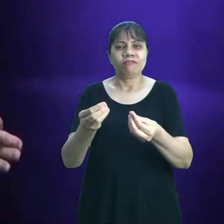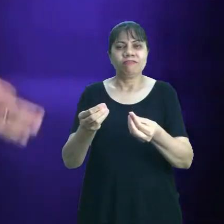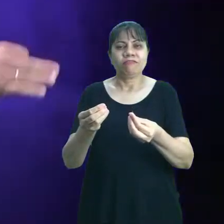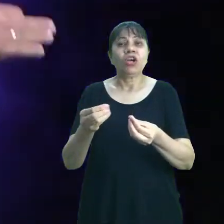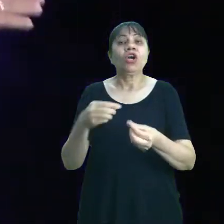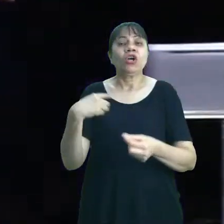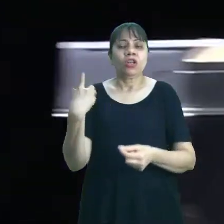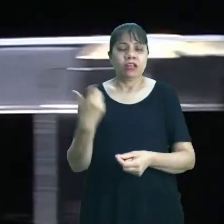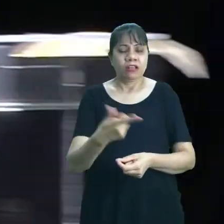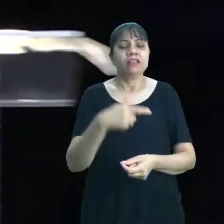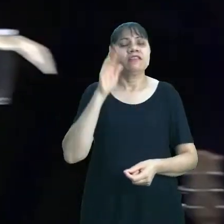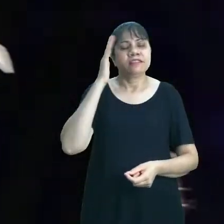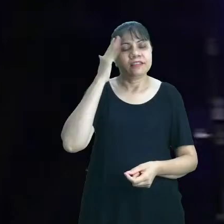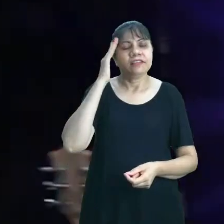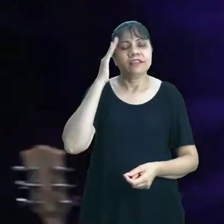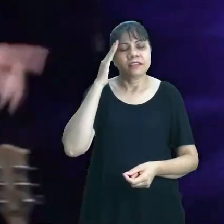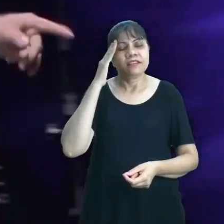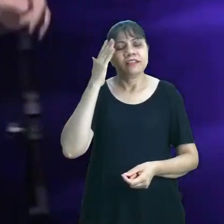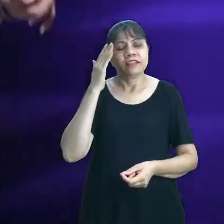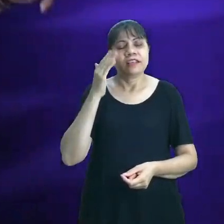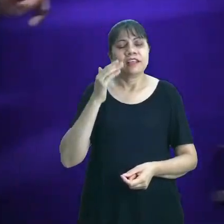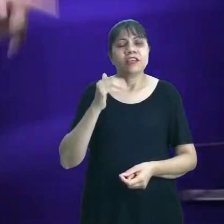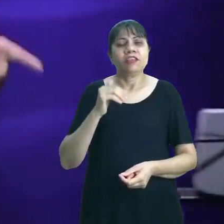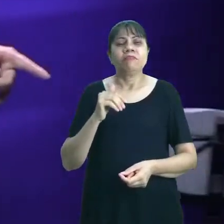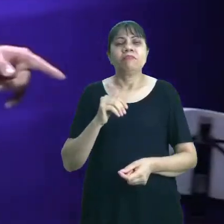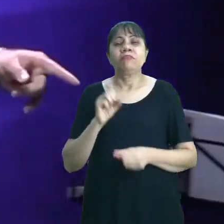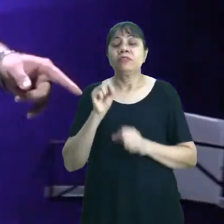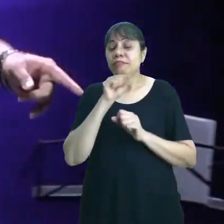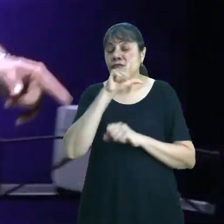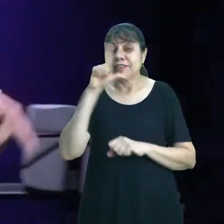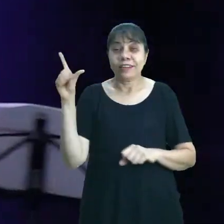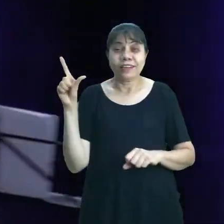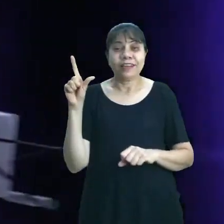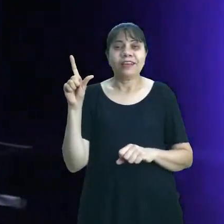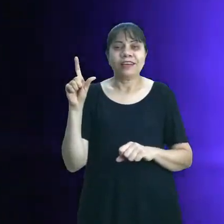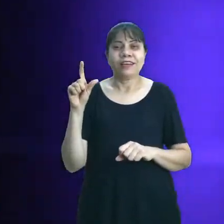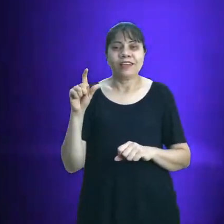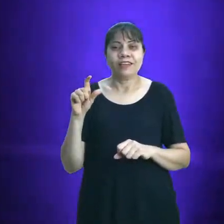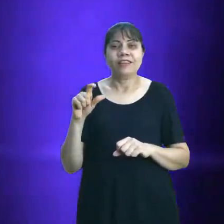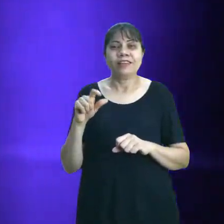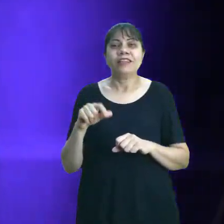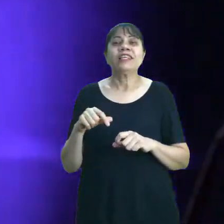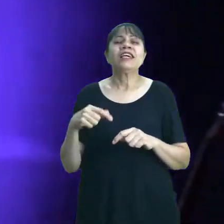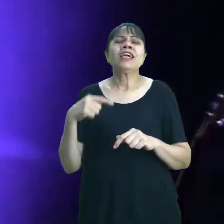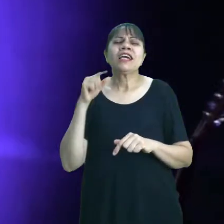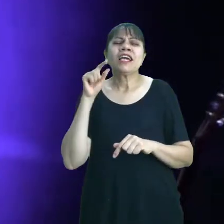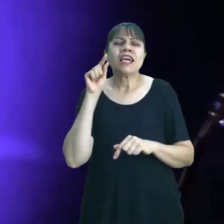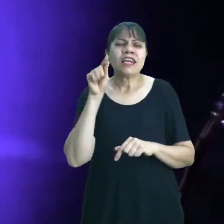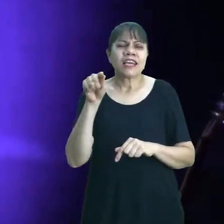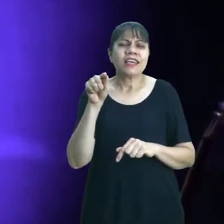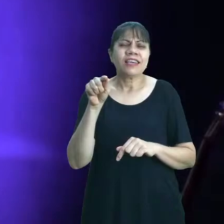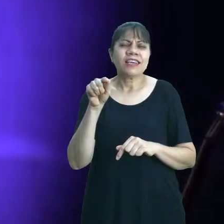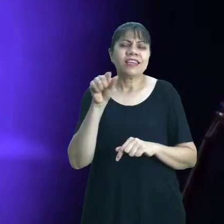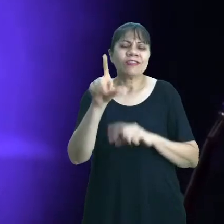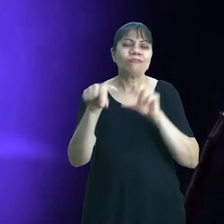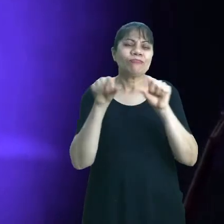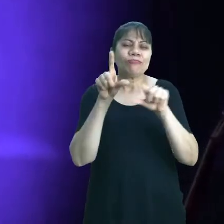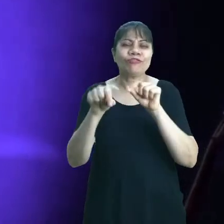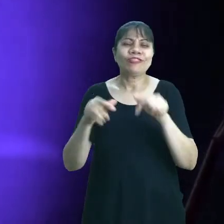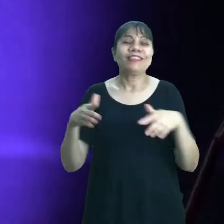podemos afirmar que ele experimentou buscar alegria fora dos caminhos de